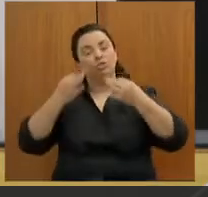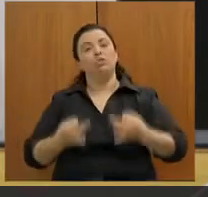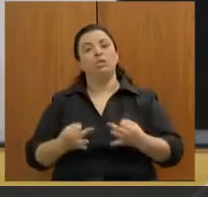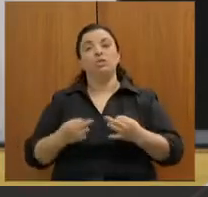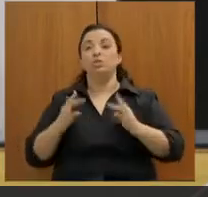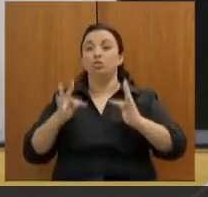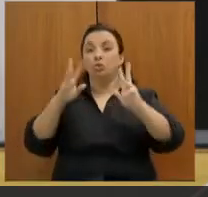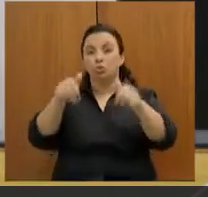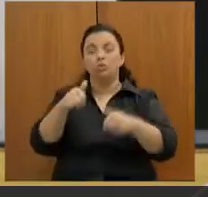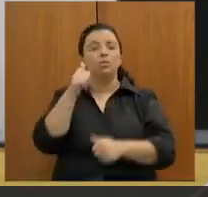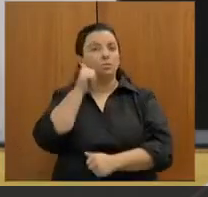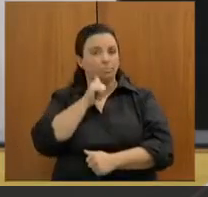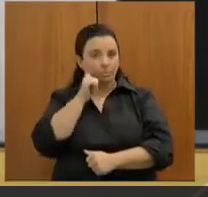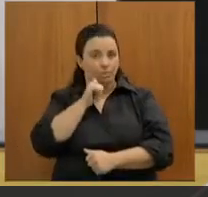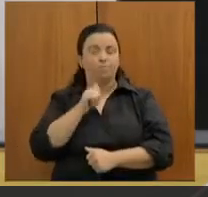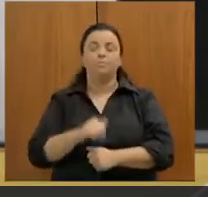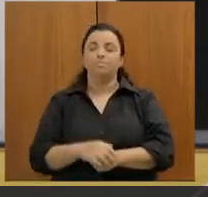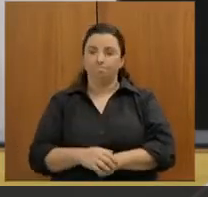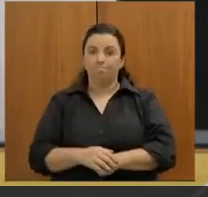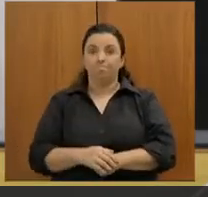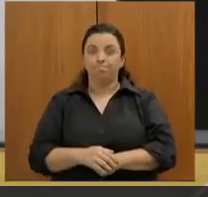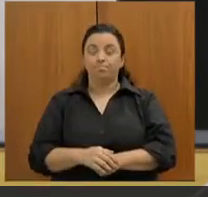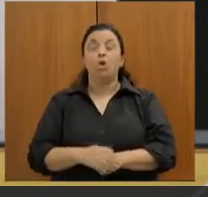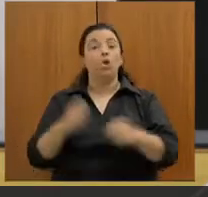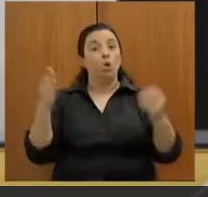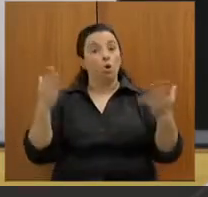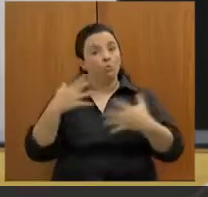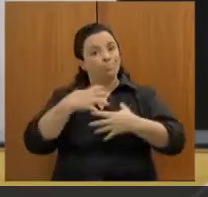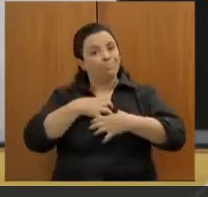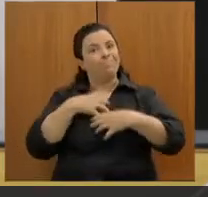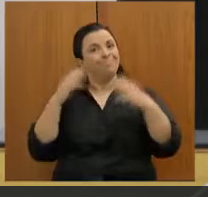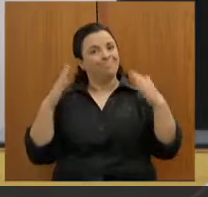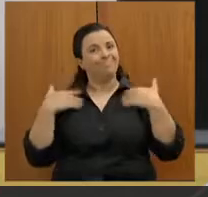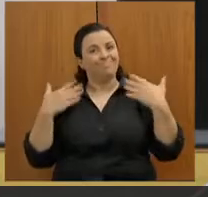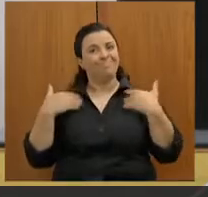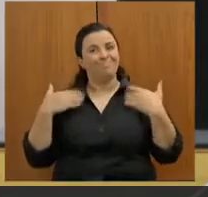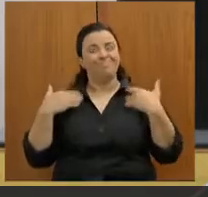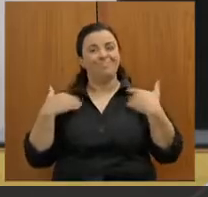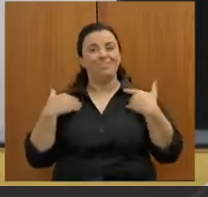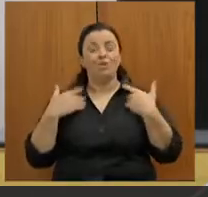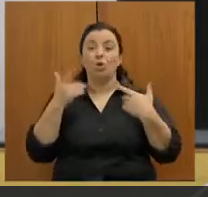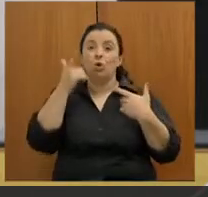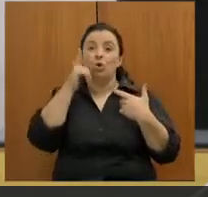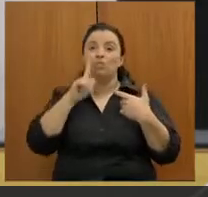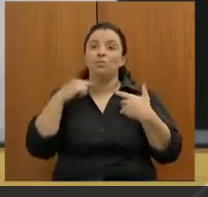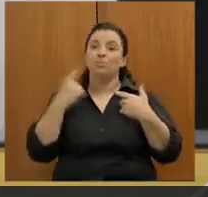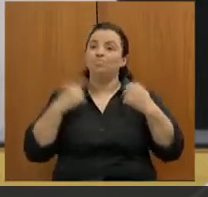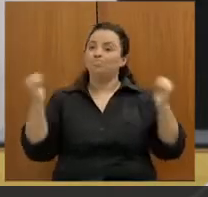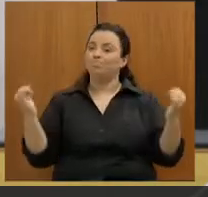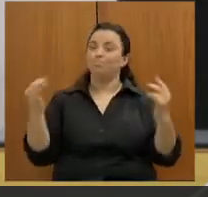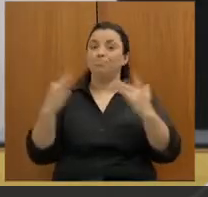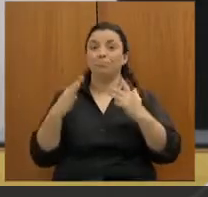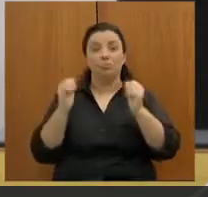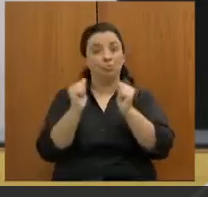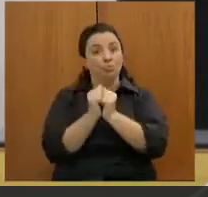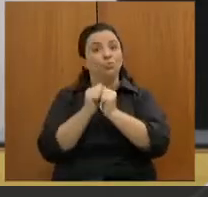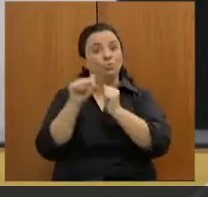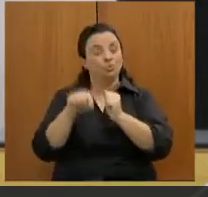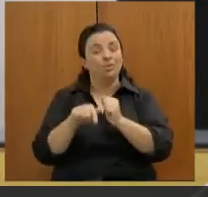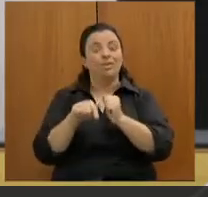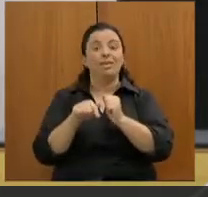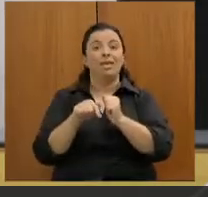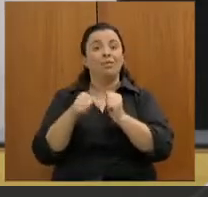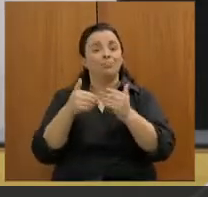é hoje o motivo de muita alegria da gente conseguir se reunir às vésperas